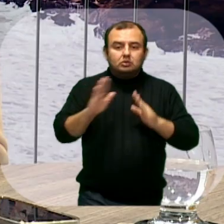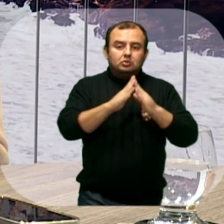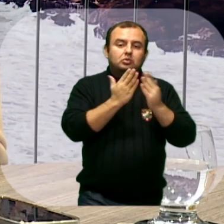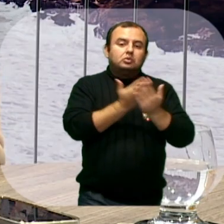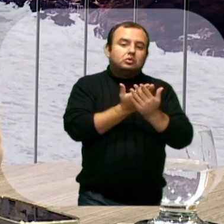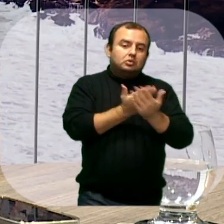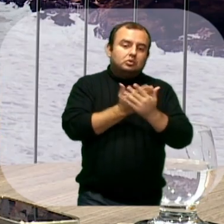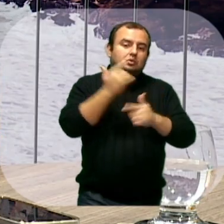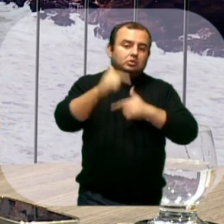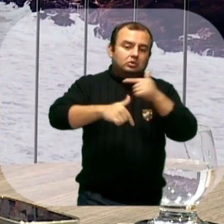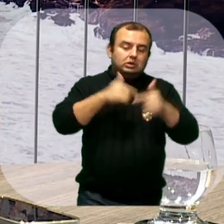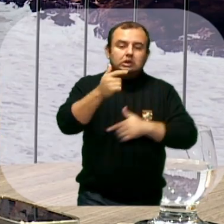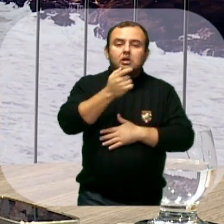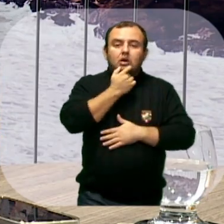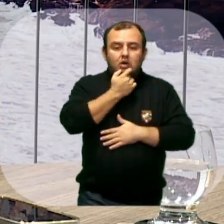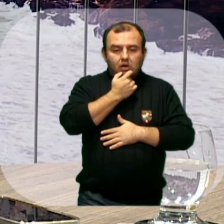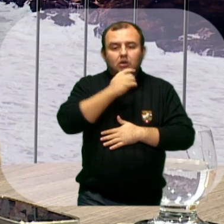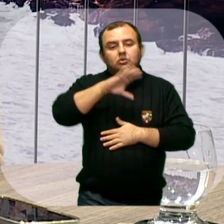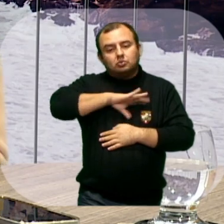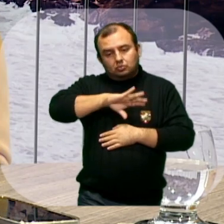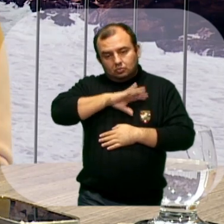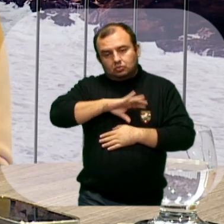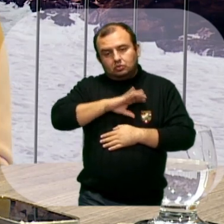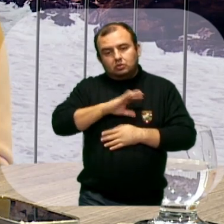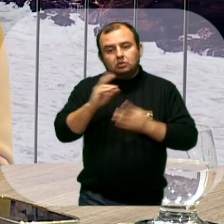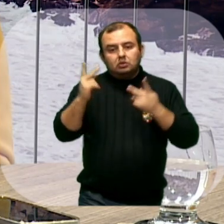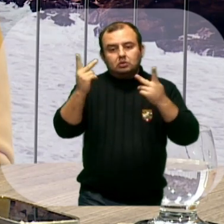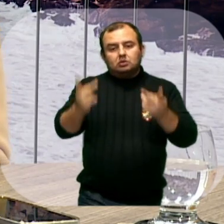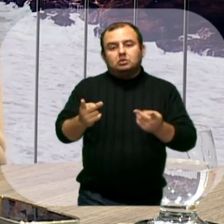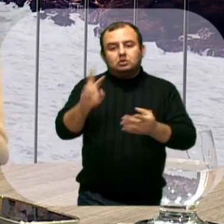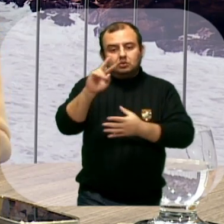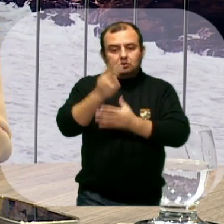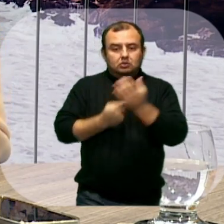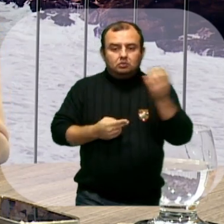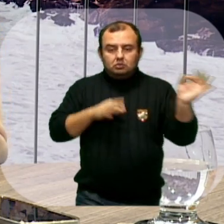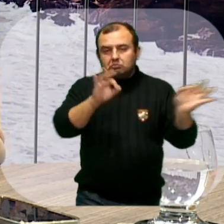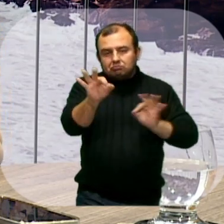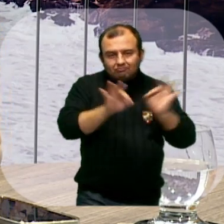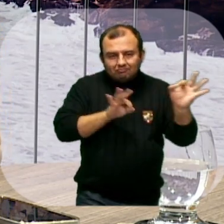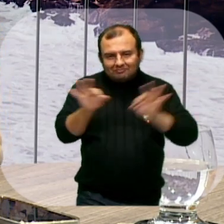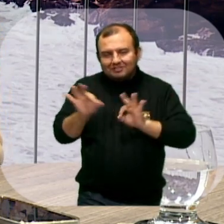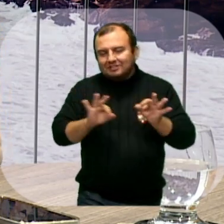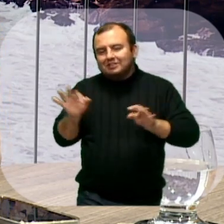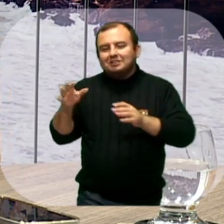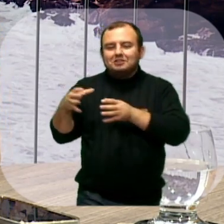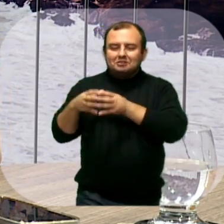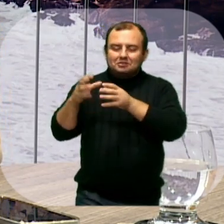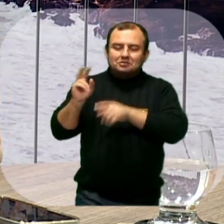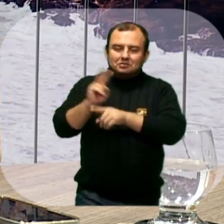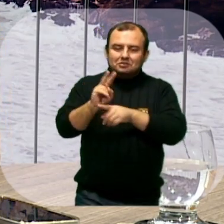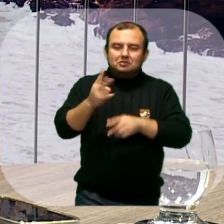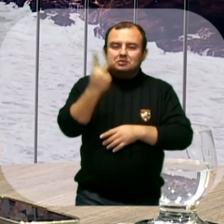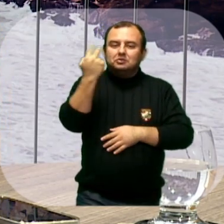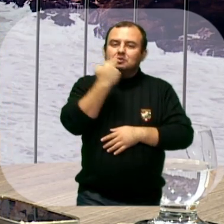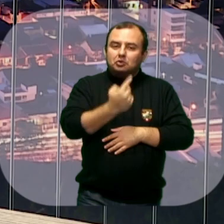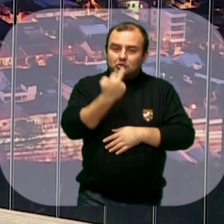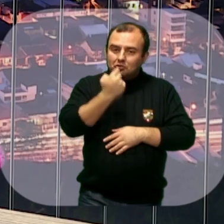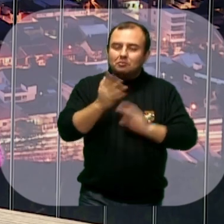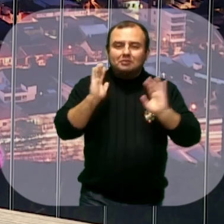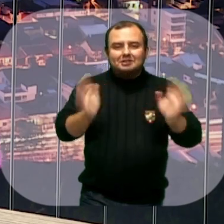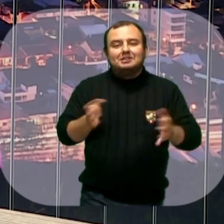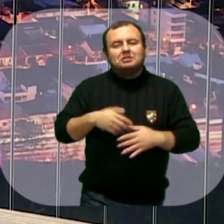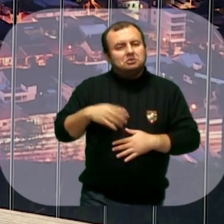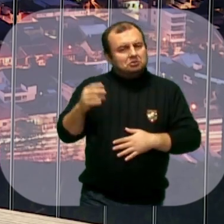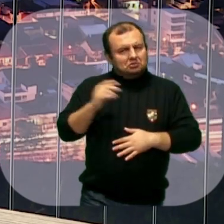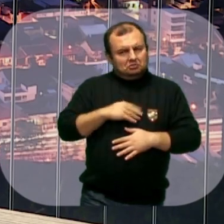escola que trabalha o inglês e o português queria uma visita bilíngue. Nós nos viramos e a visita guiada foi em 2 idiomas. Olha que